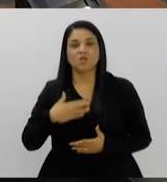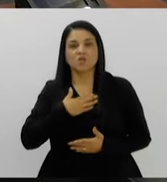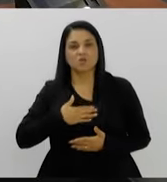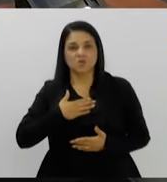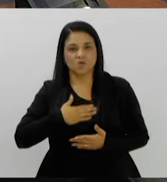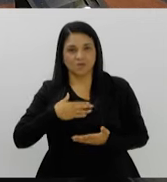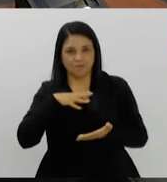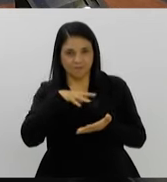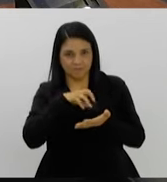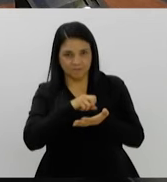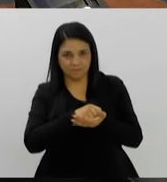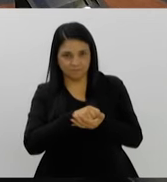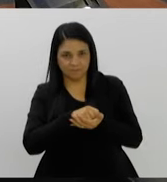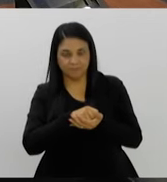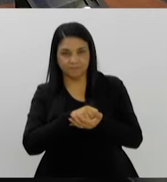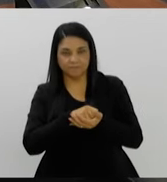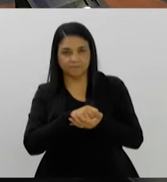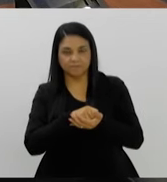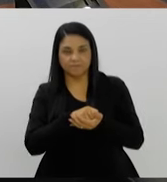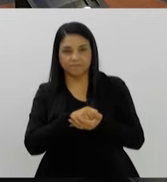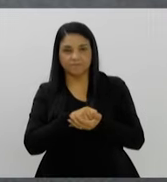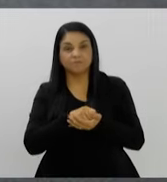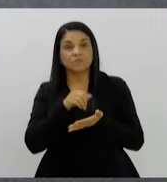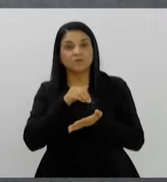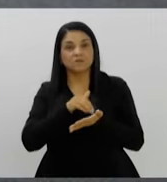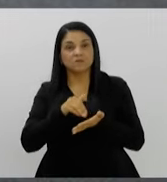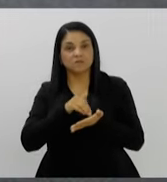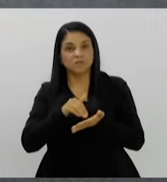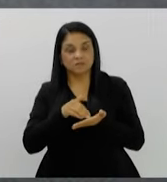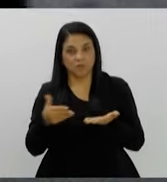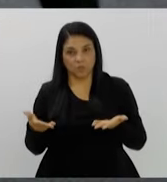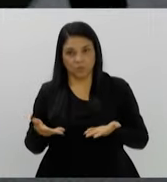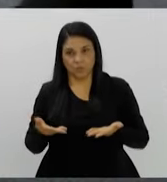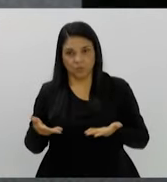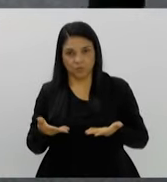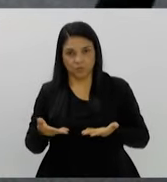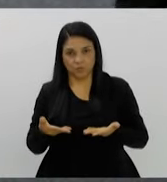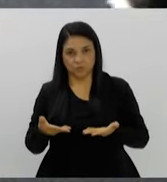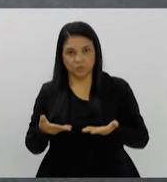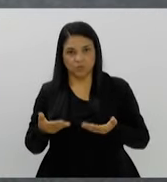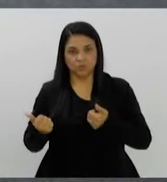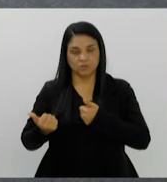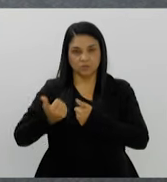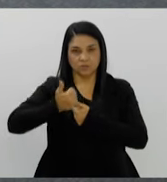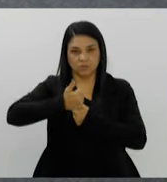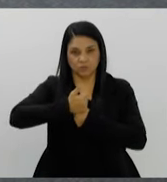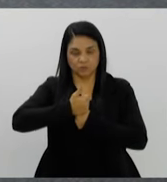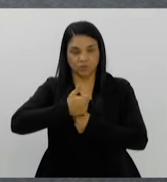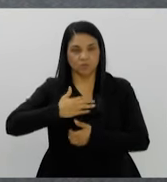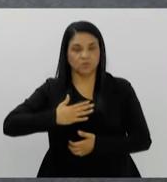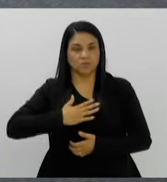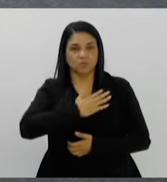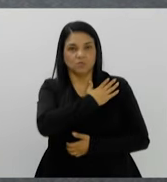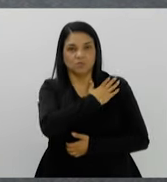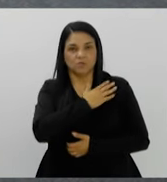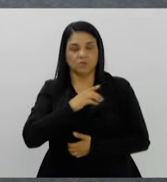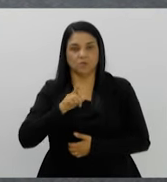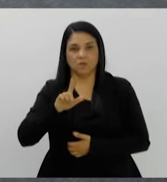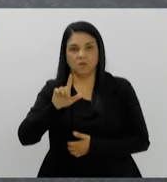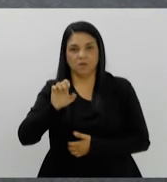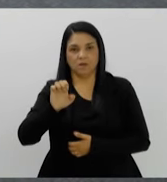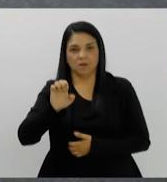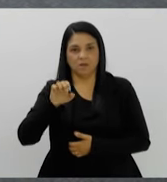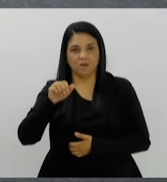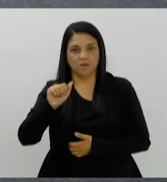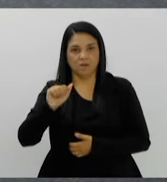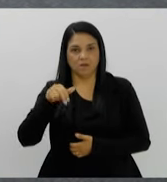registrado que o secretário atual que sucedeu o Coronel Leandro Monteiro à frente